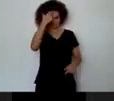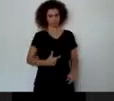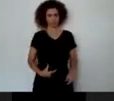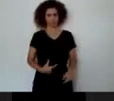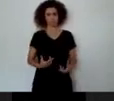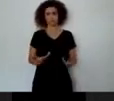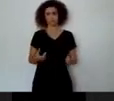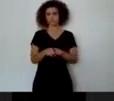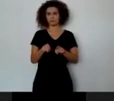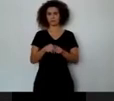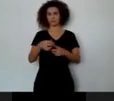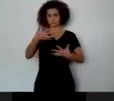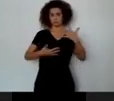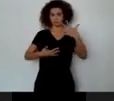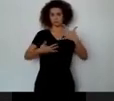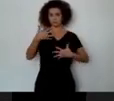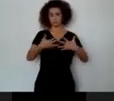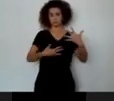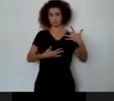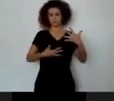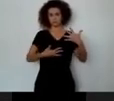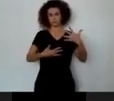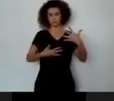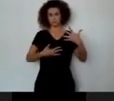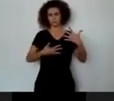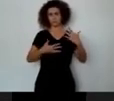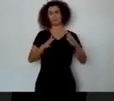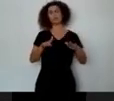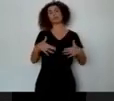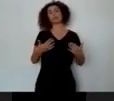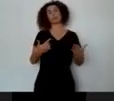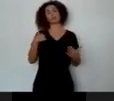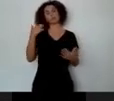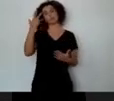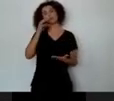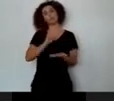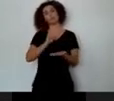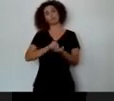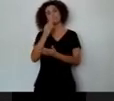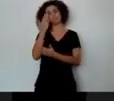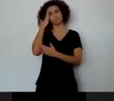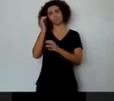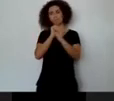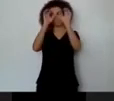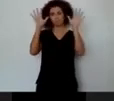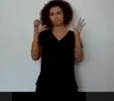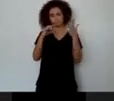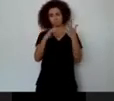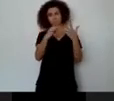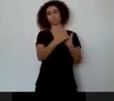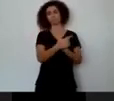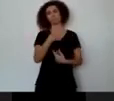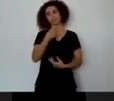forma brutal. Então, eu acho que é esse entendimento. Eu acho que são esses pontos, assim,